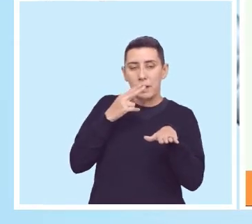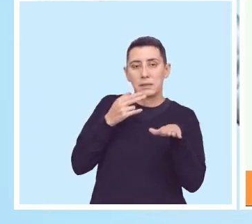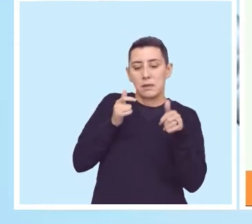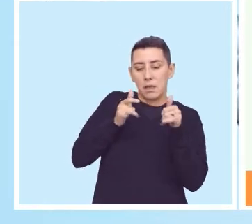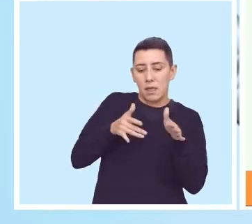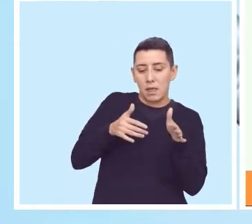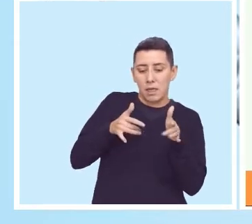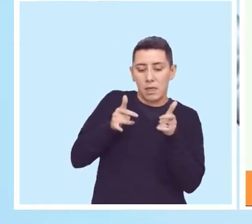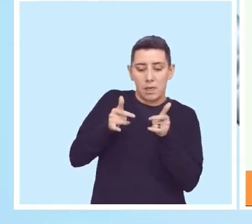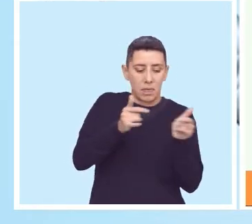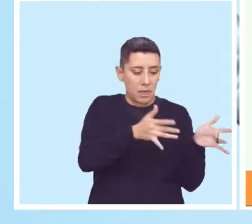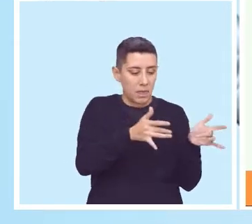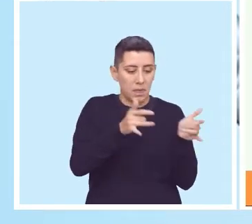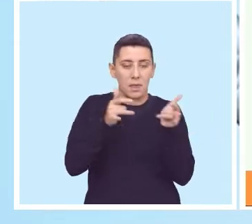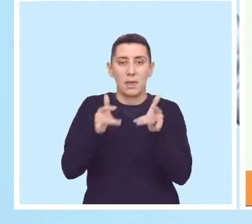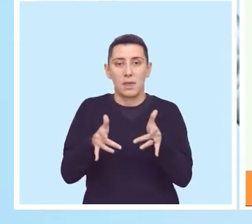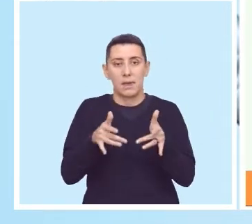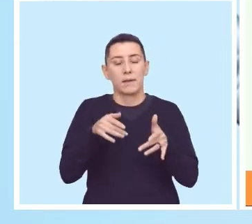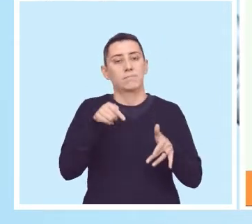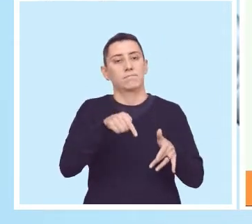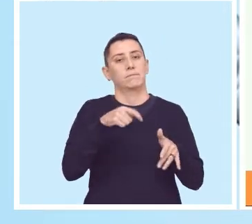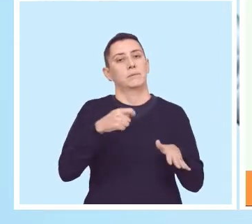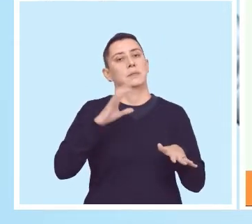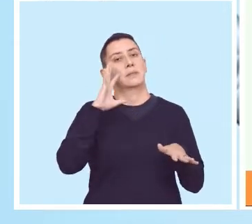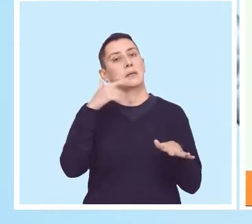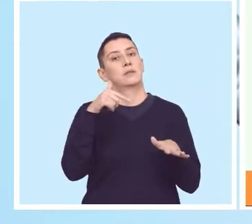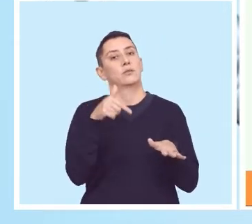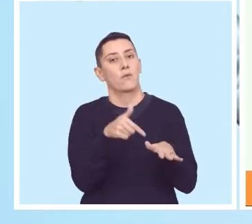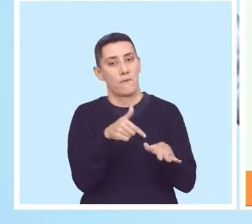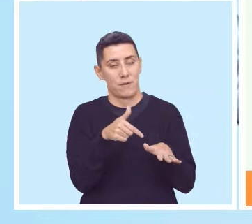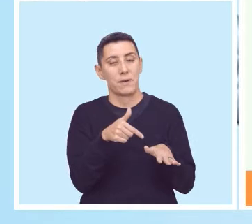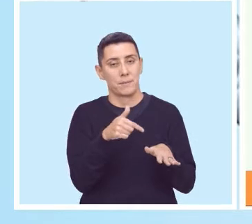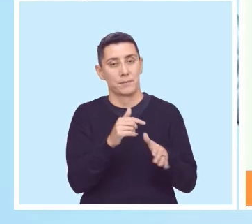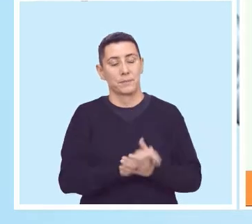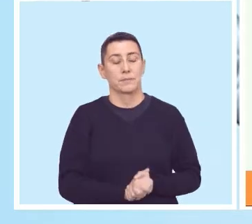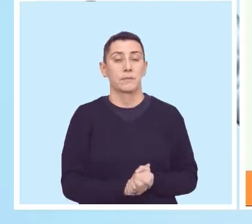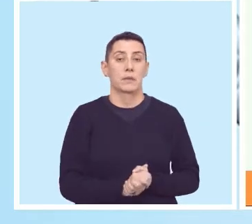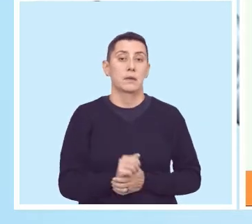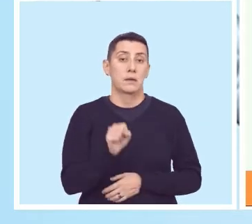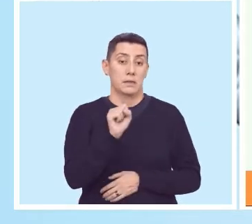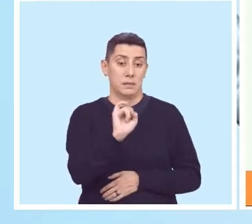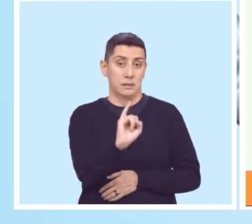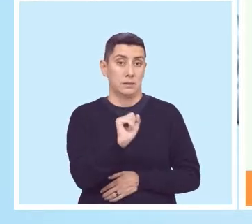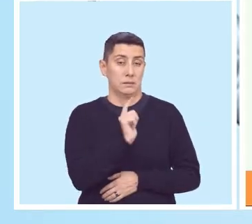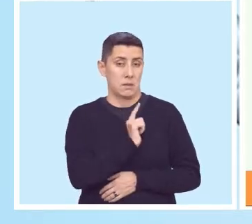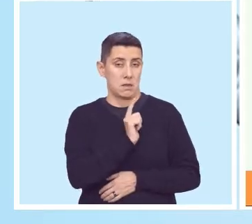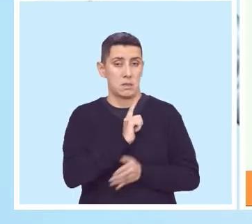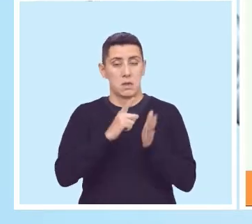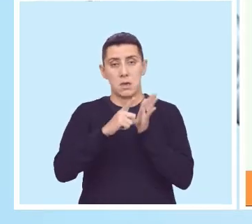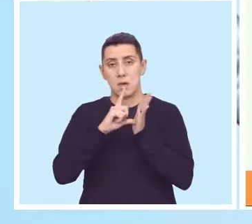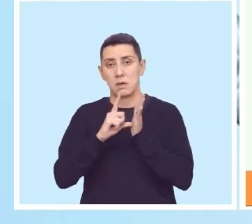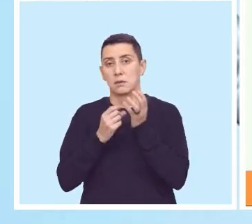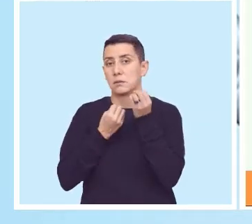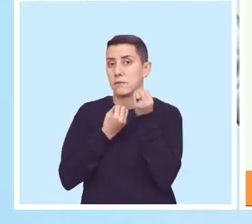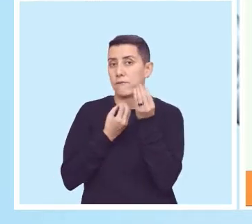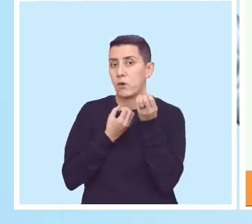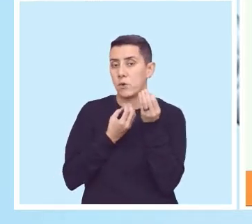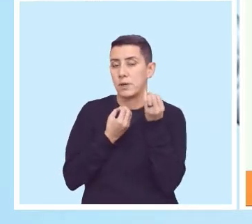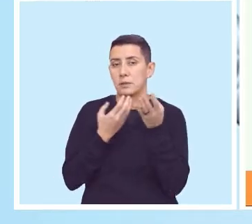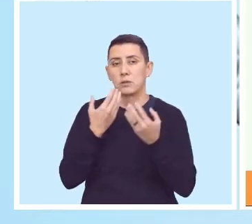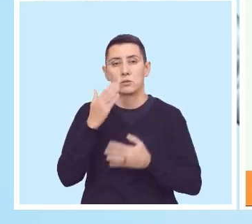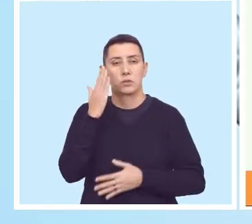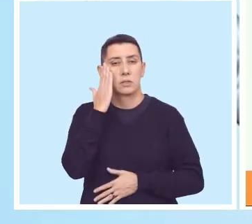ação para ser feita. Então, se de repente a gente tivesse de repente uma informação em que, a partir daquela informação, eu